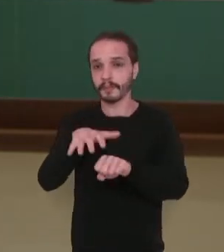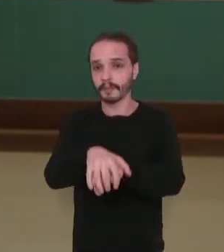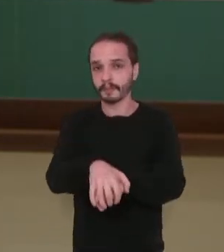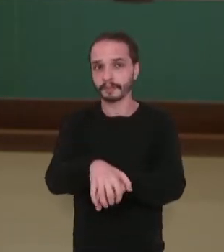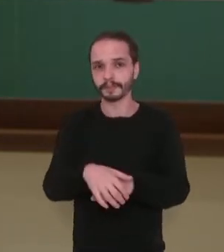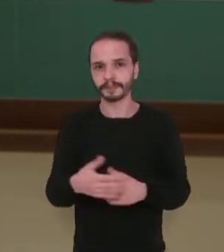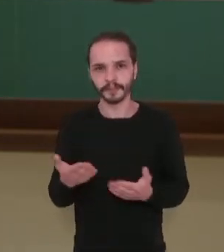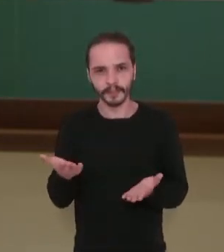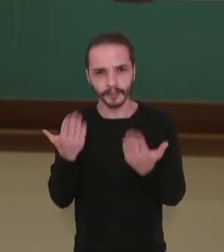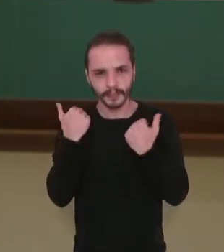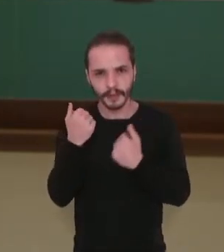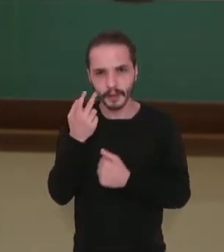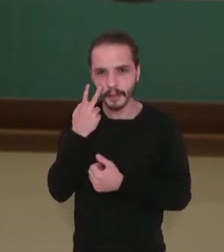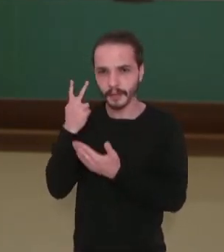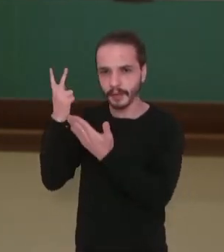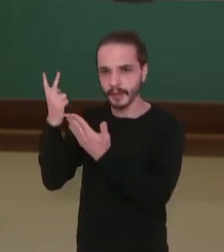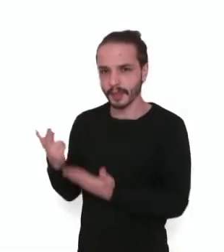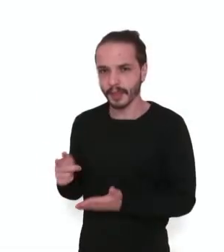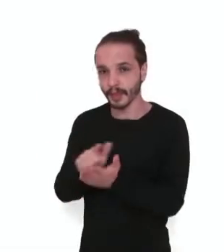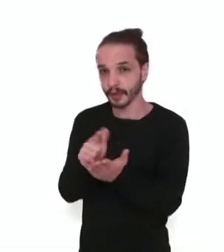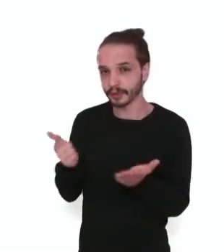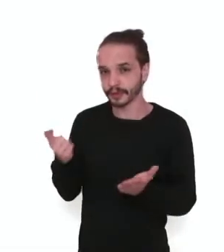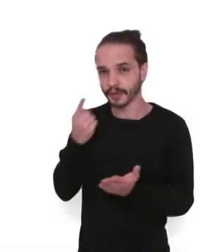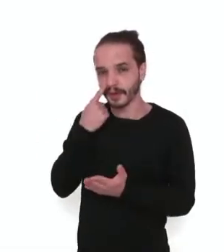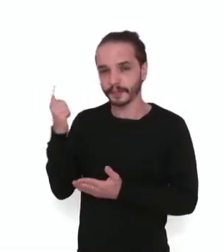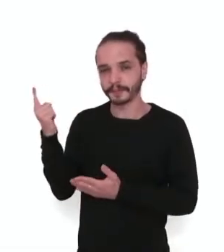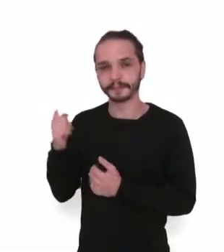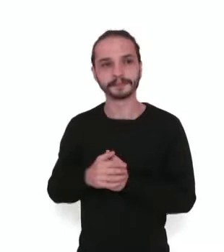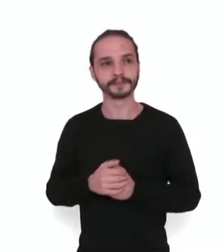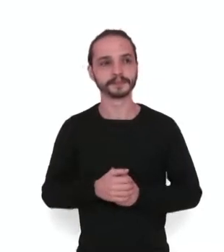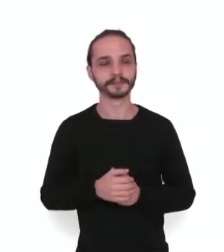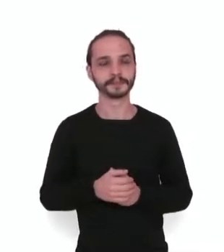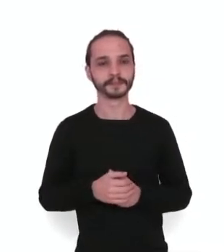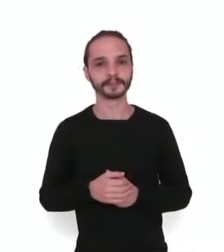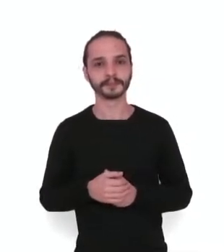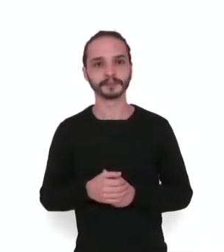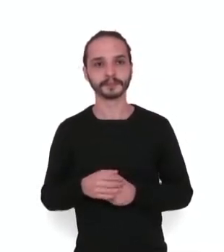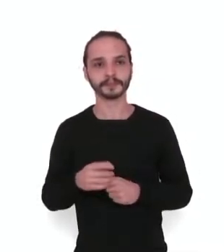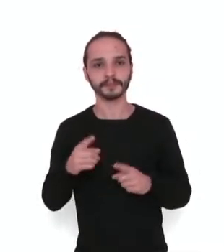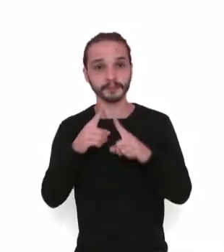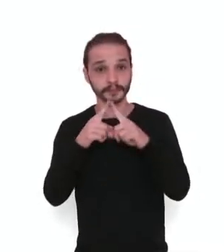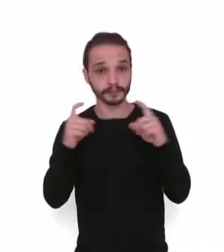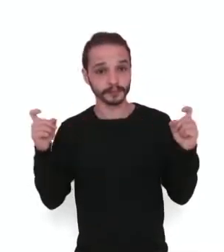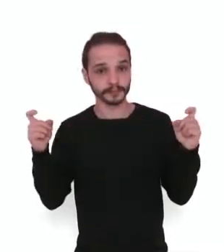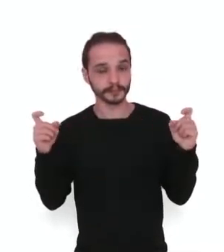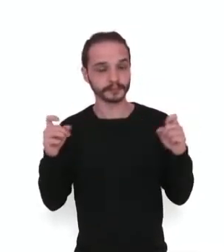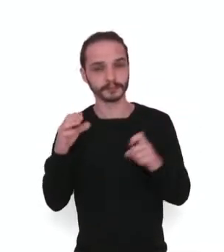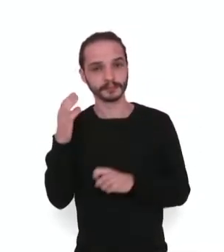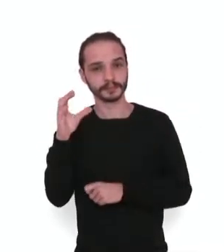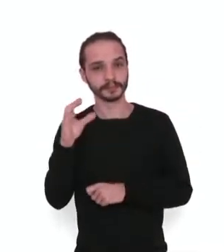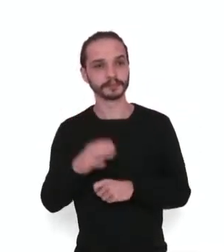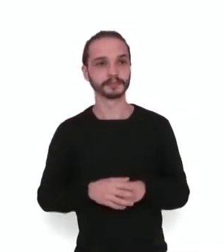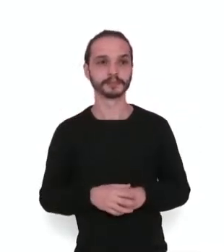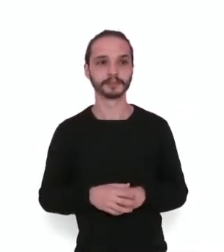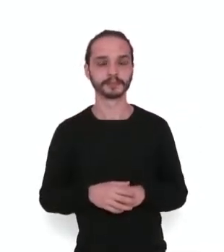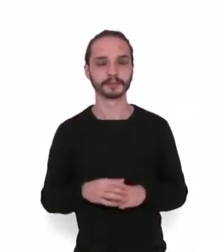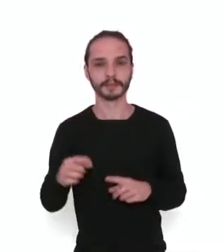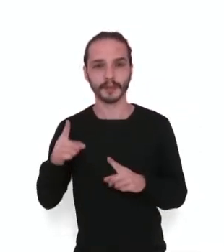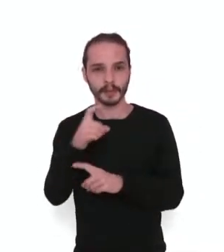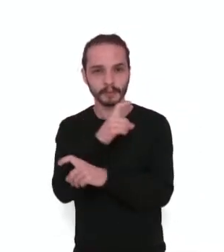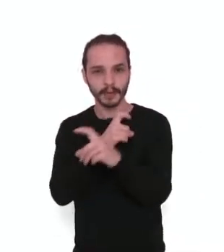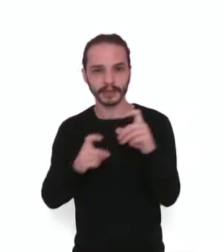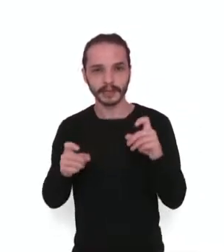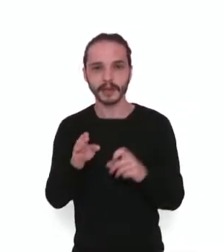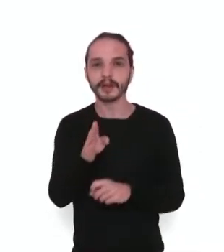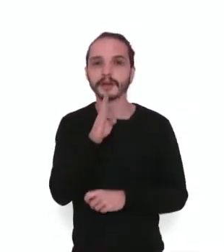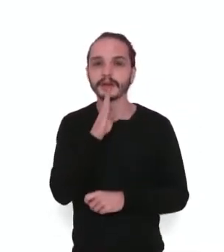notícia comigo? Você topa? Bora lá então. Ciências. Bactérias. Conheça a